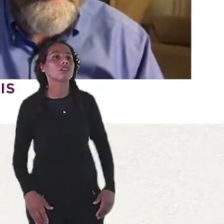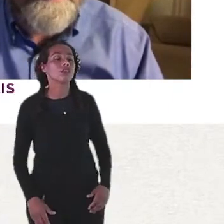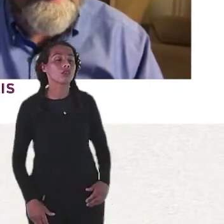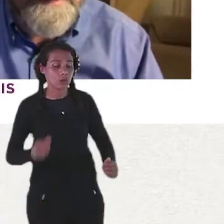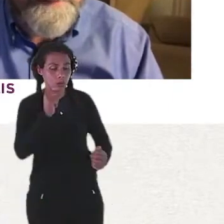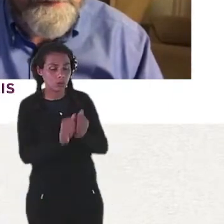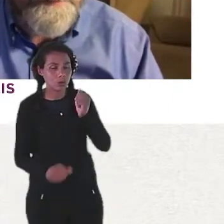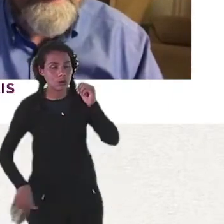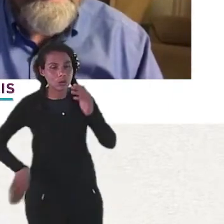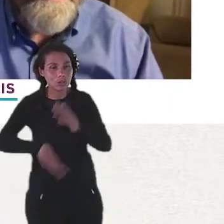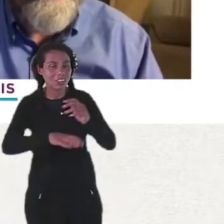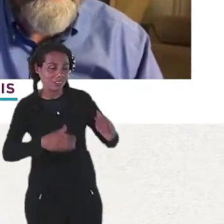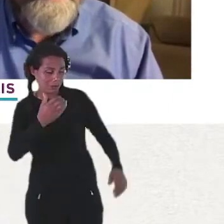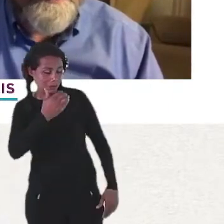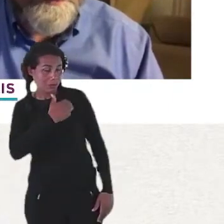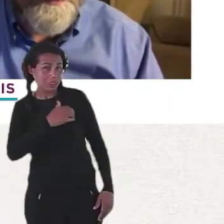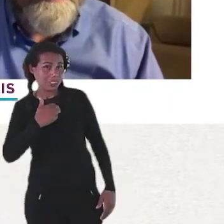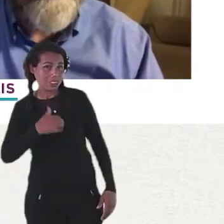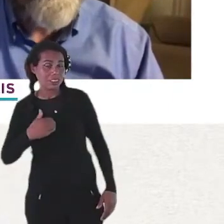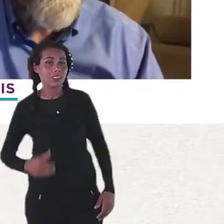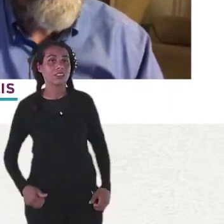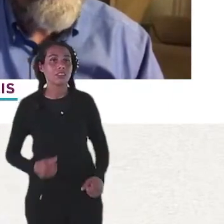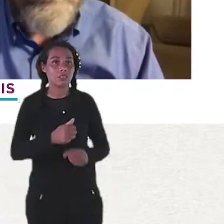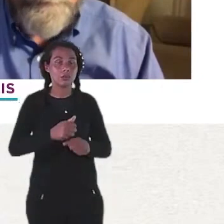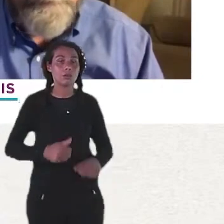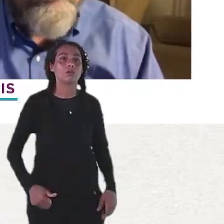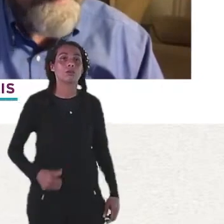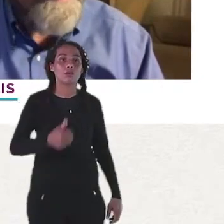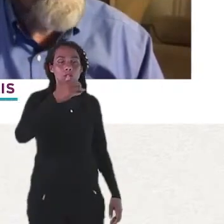com o Dario Peito de Aço fazendo gol.